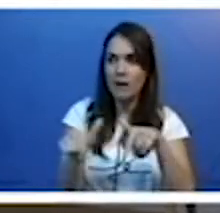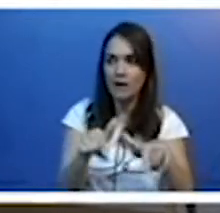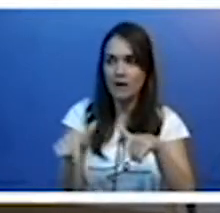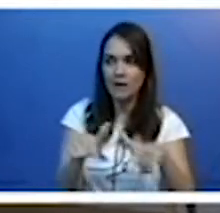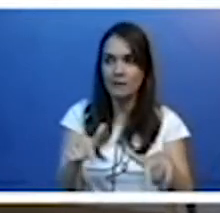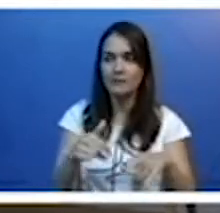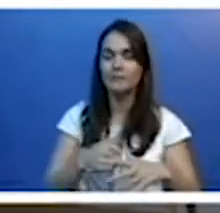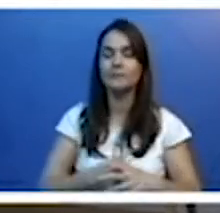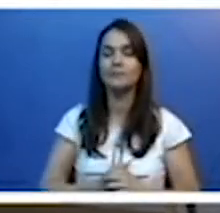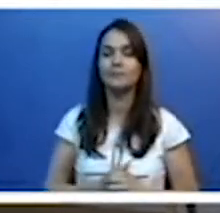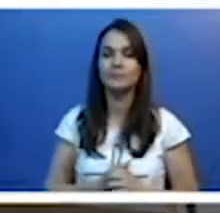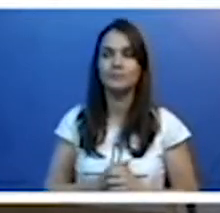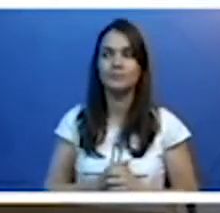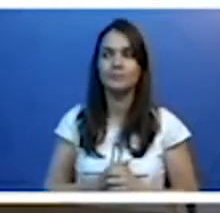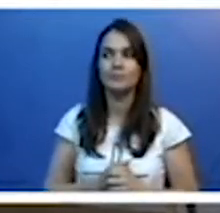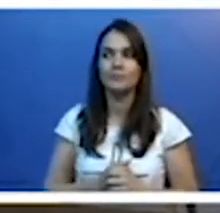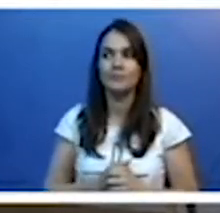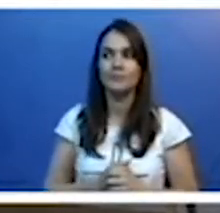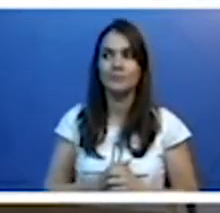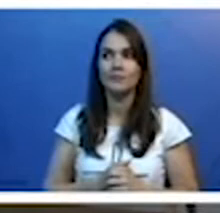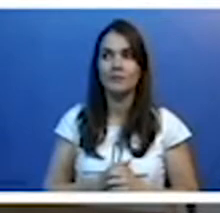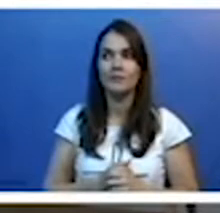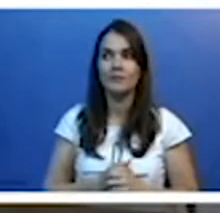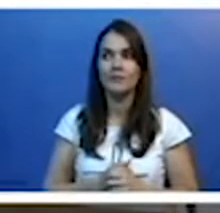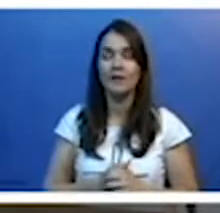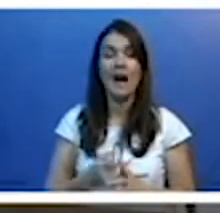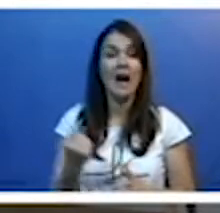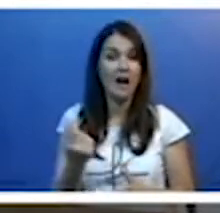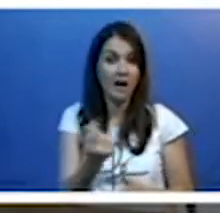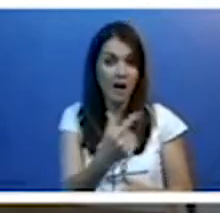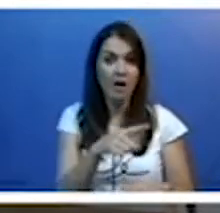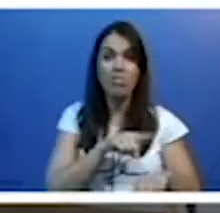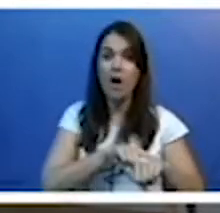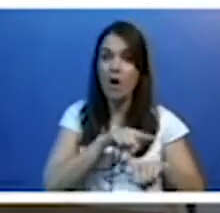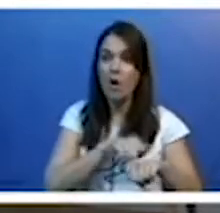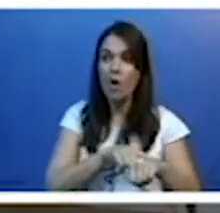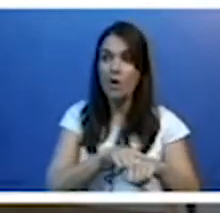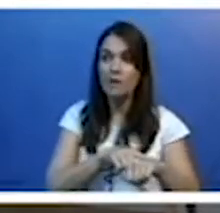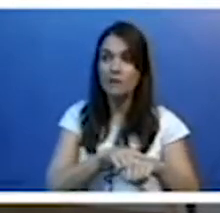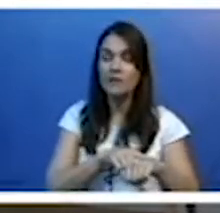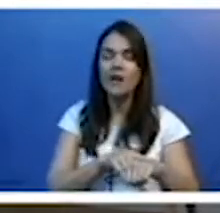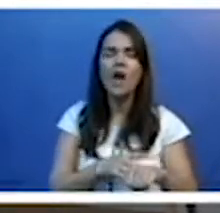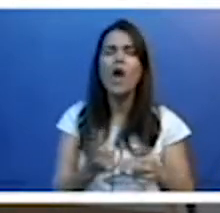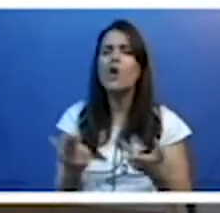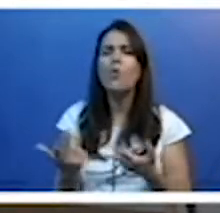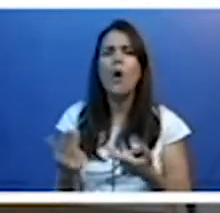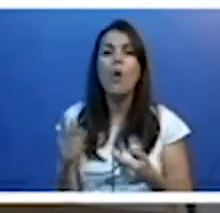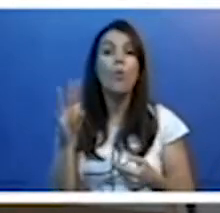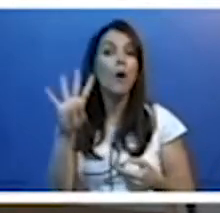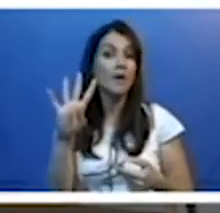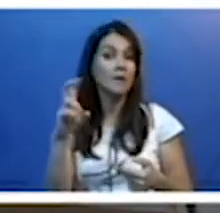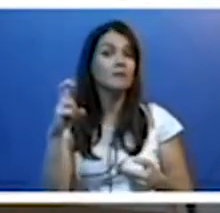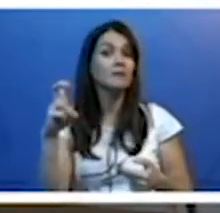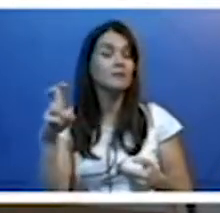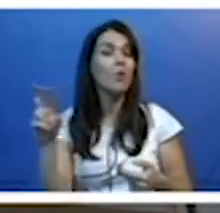ok? Cada hora trabalhada equivale 45